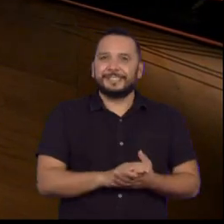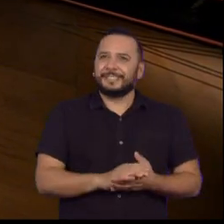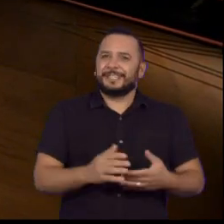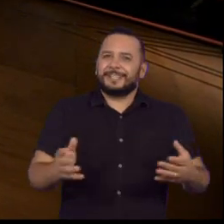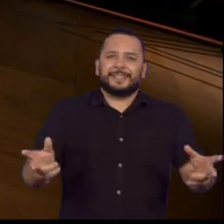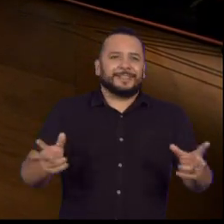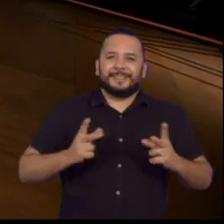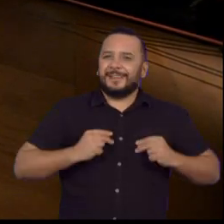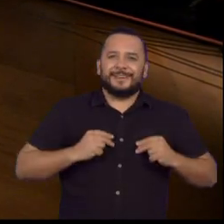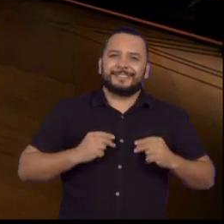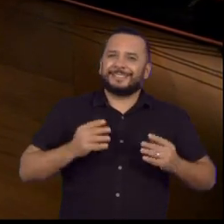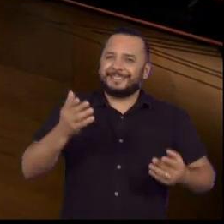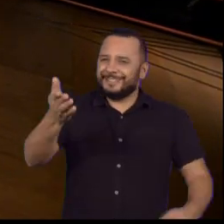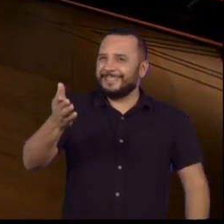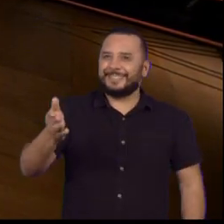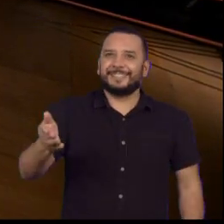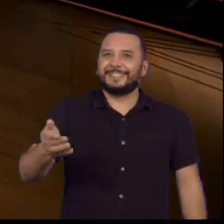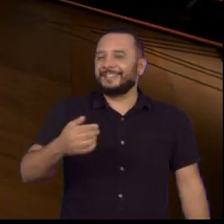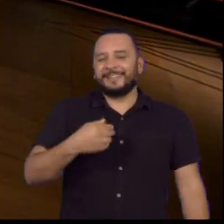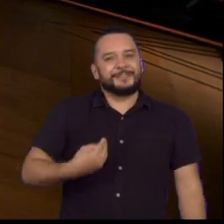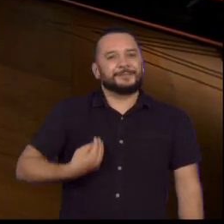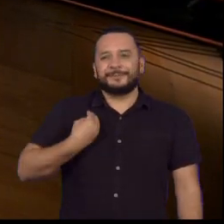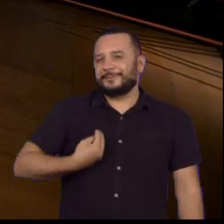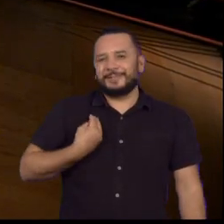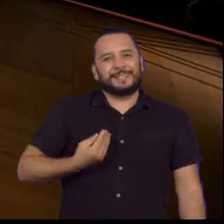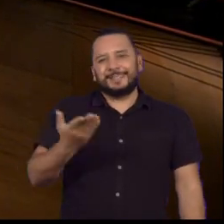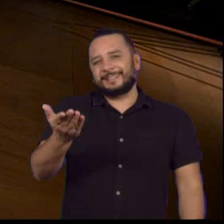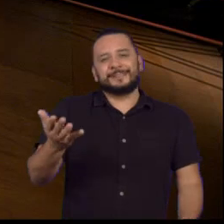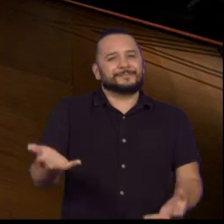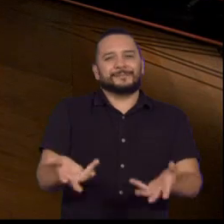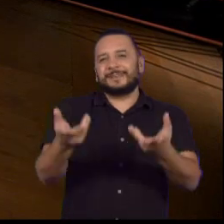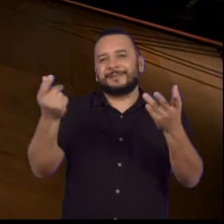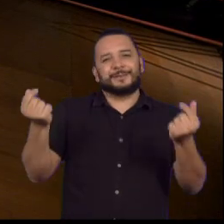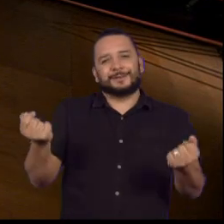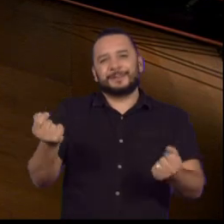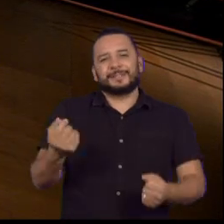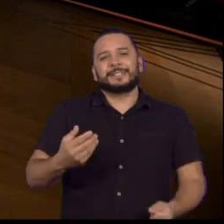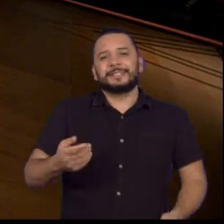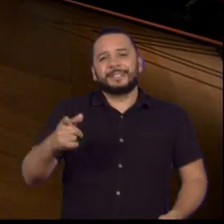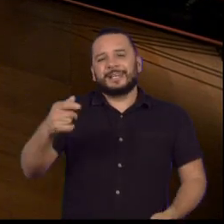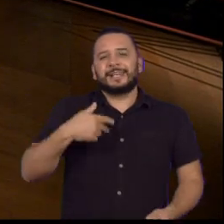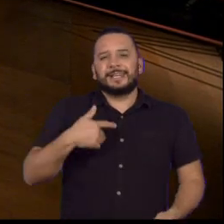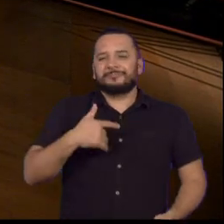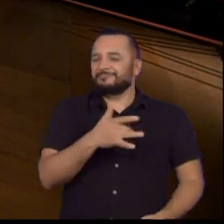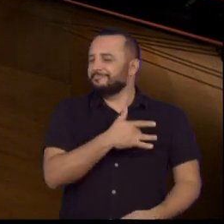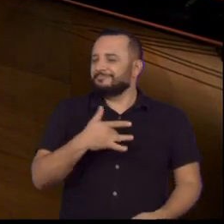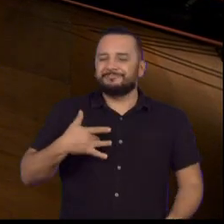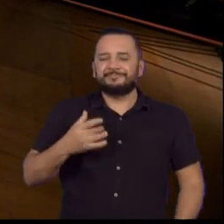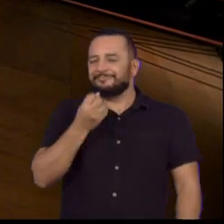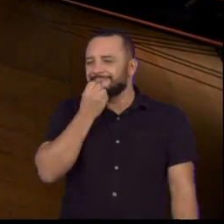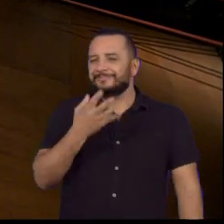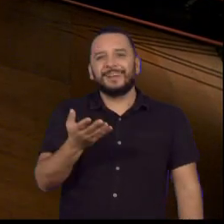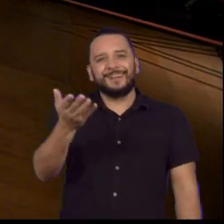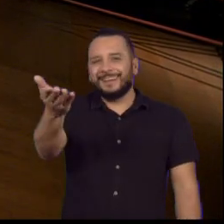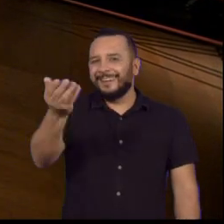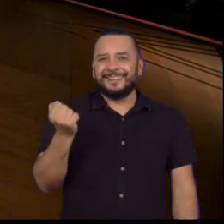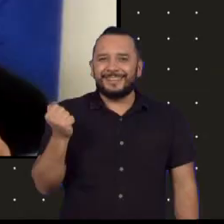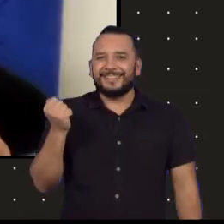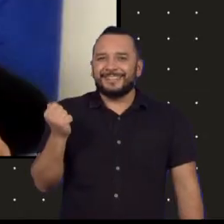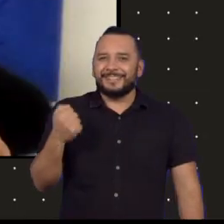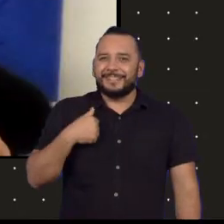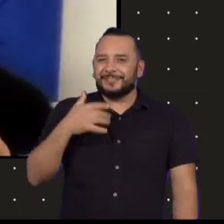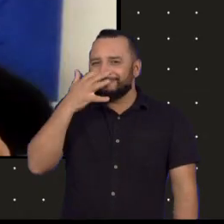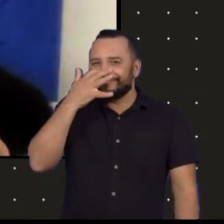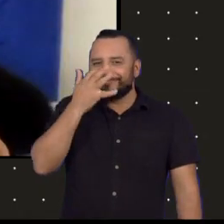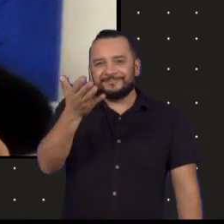Isso, é uma explosão de vida, né? É uma explosão de vitalidade, de... Ah, não, e